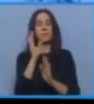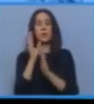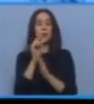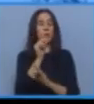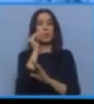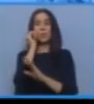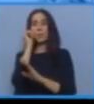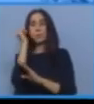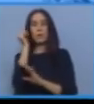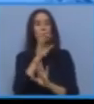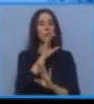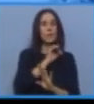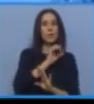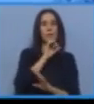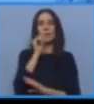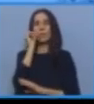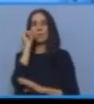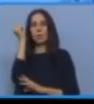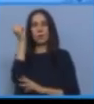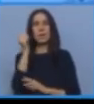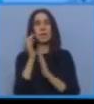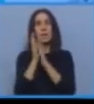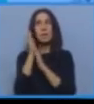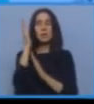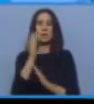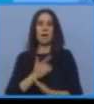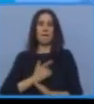com o Filho e do Filho com o Pai. É o amor de Deus.